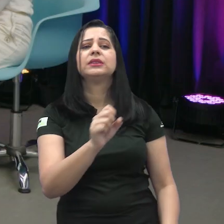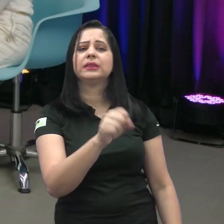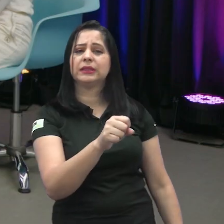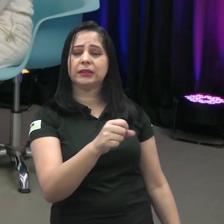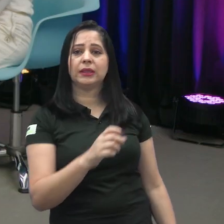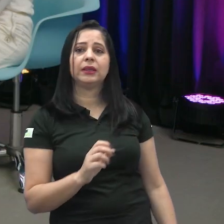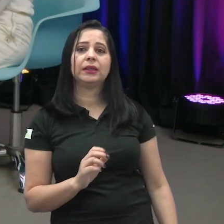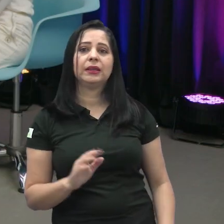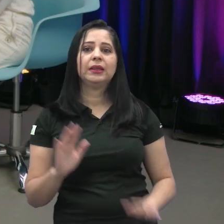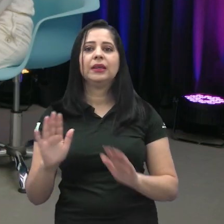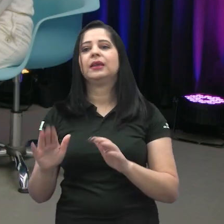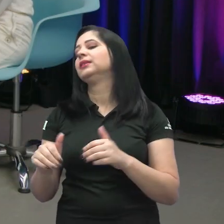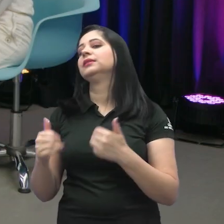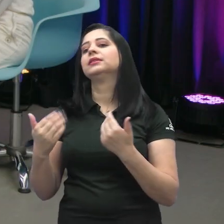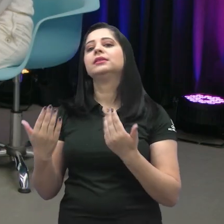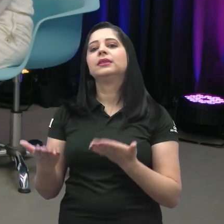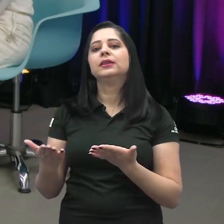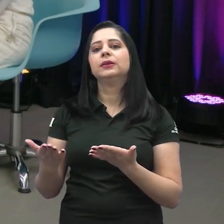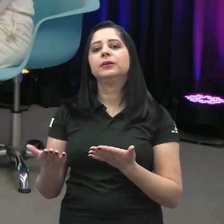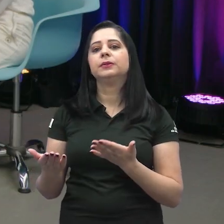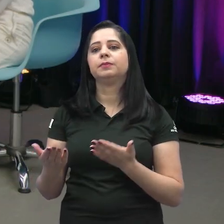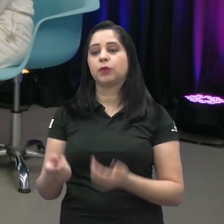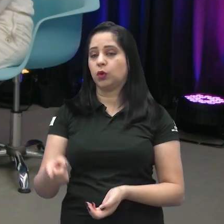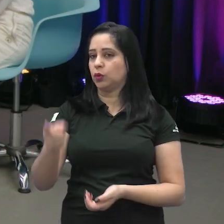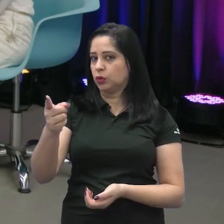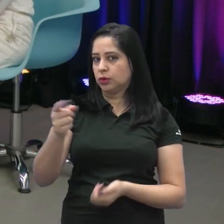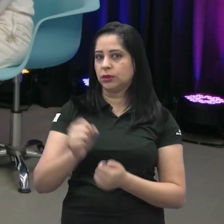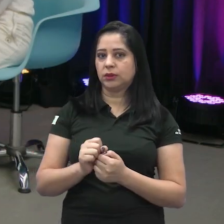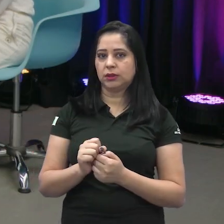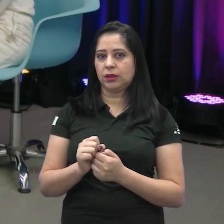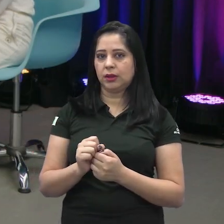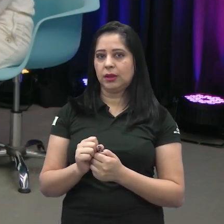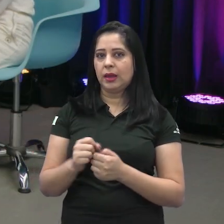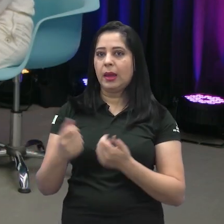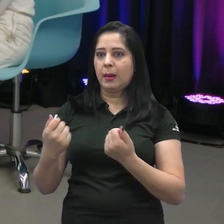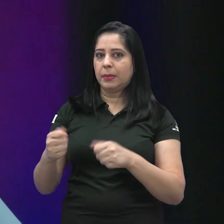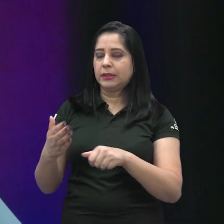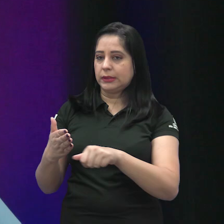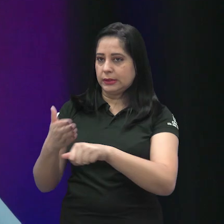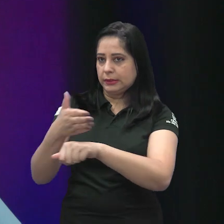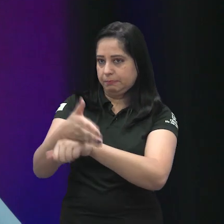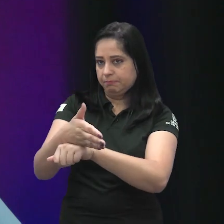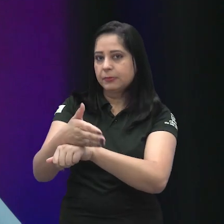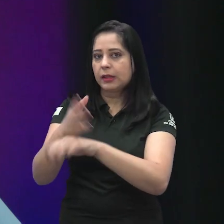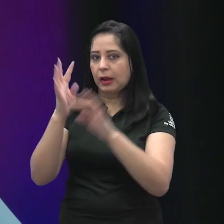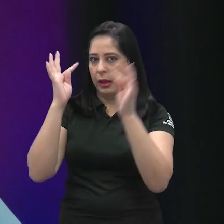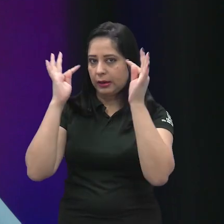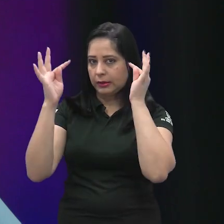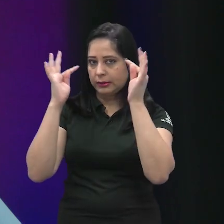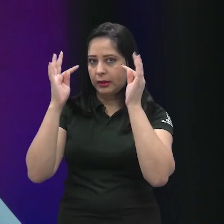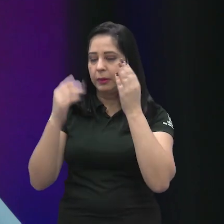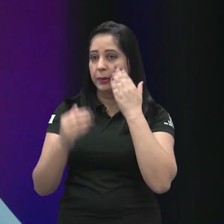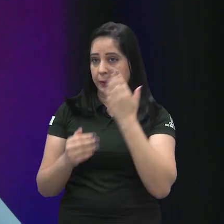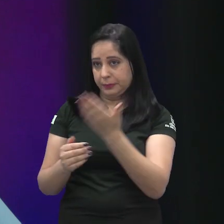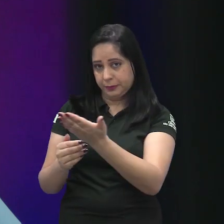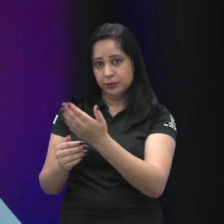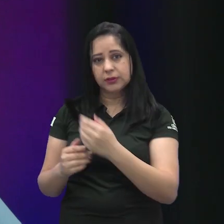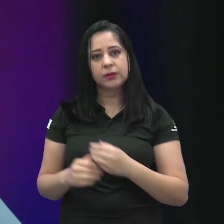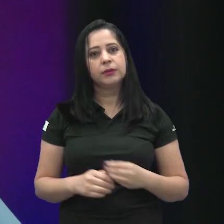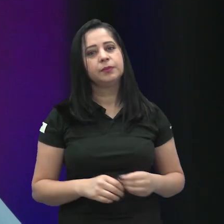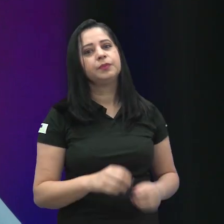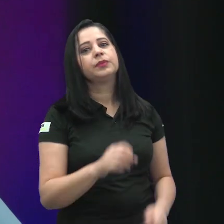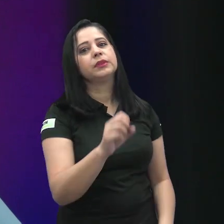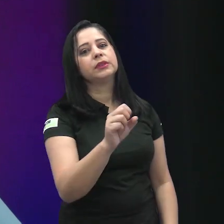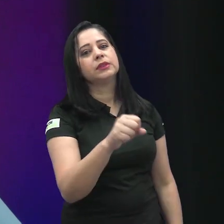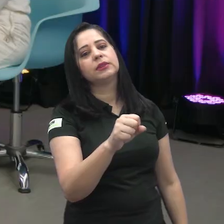ir para um novo caminho. Importância. Então, é um start aí que a Alcenir está dando para você. E um passo é buscar um mentor, alguém que possa auxiliar, como